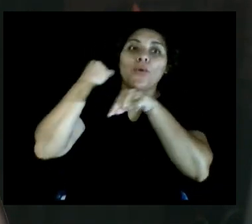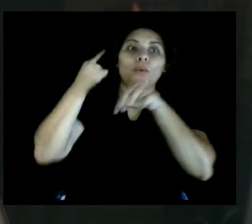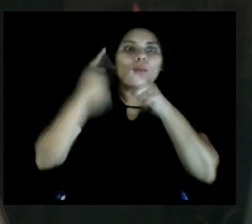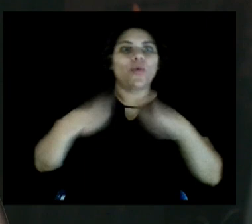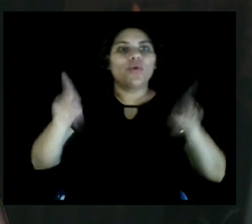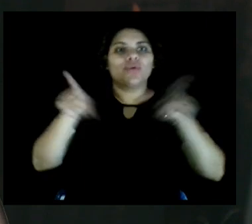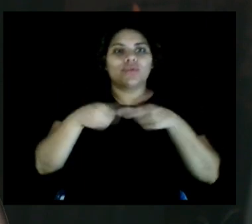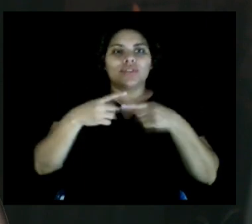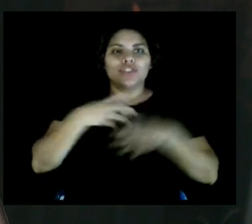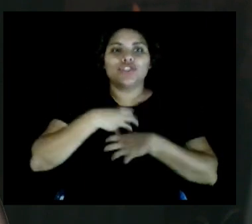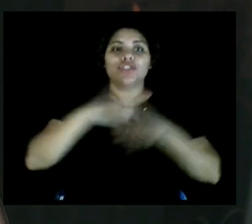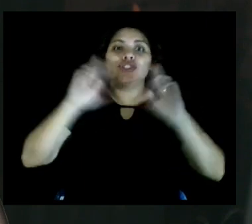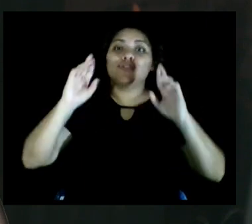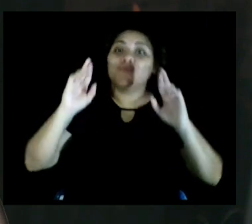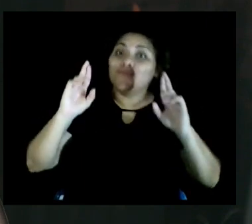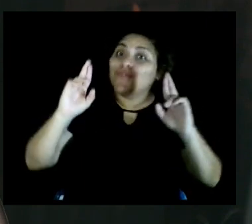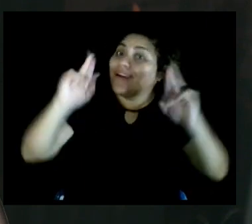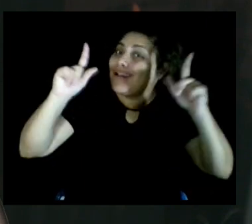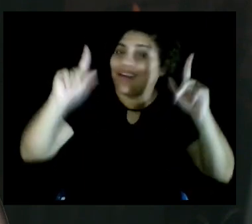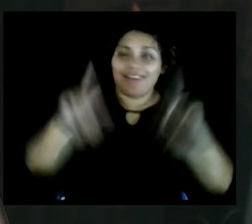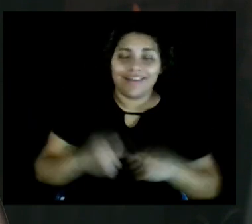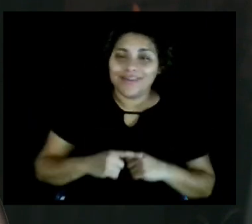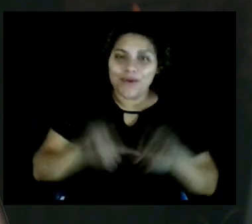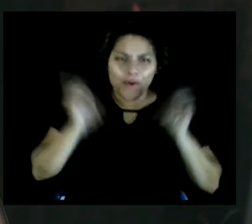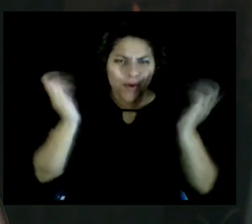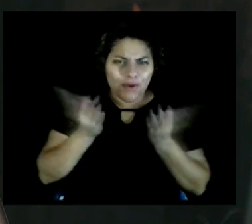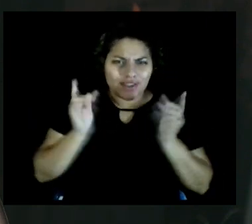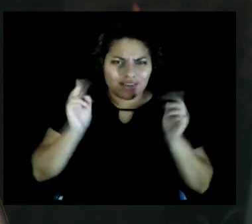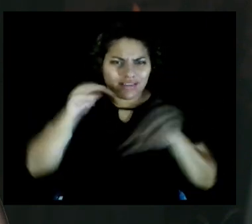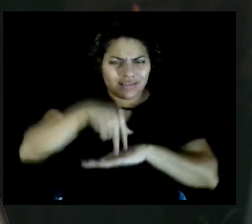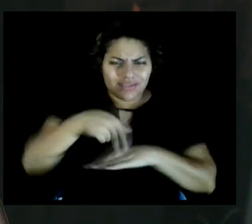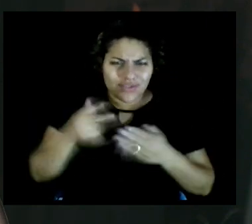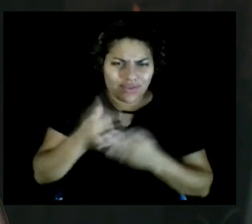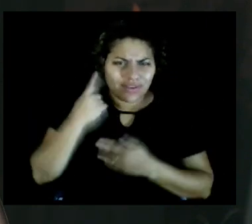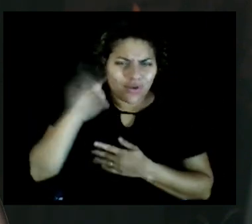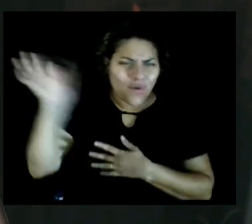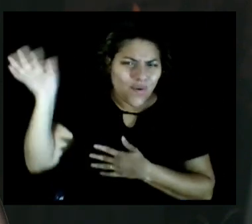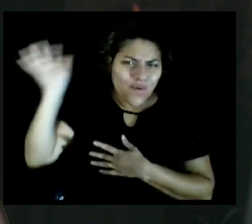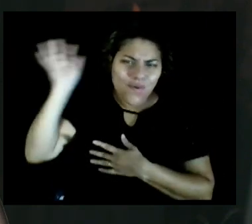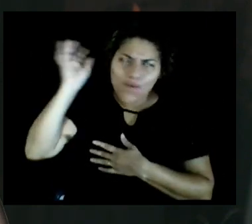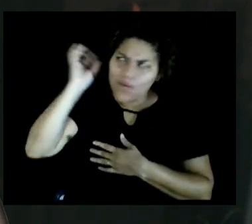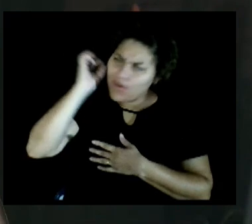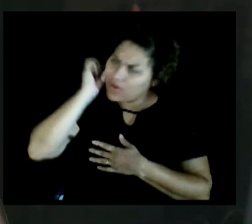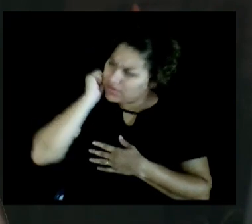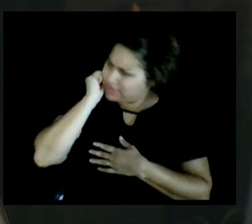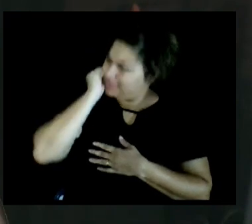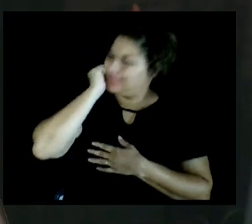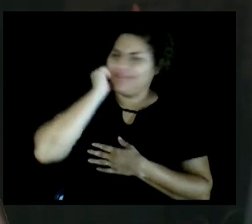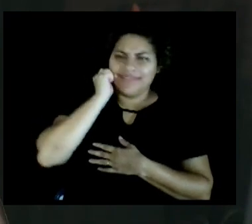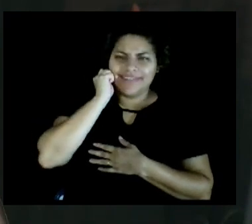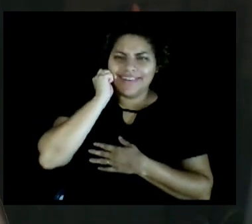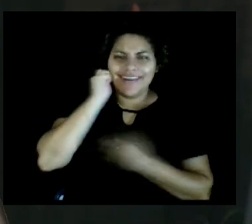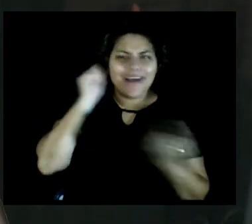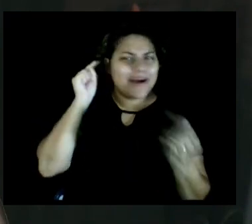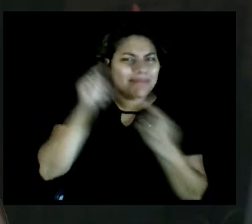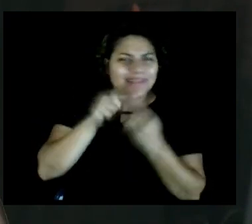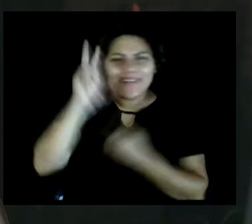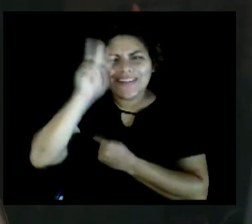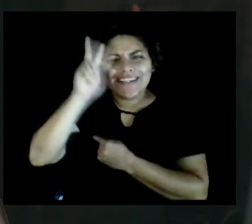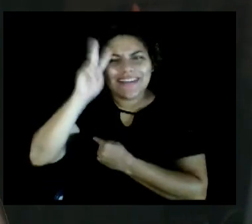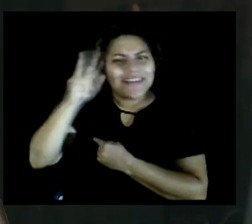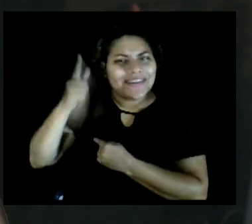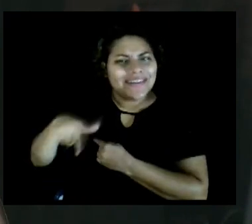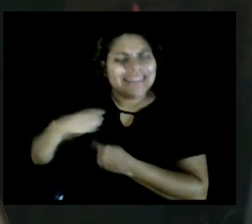que ouvíamos e que hoje, quando a gente ouve, a gente fala, poxa vida, a gente vai lá, não adianta, né? É nostalgia pura. E a questão do